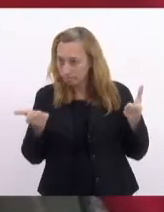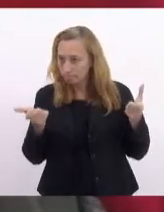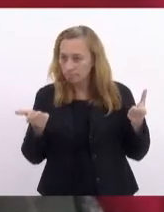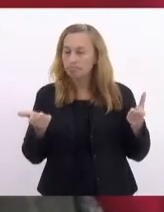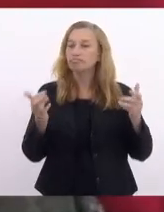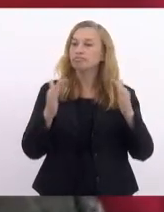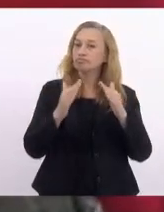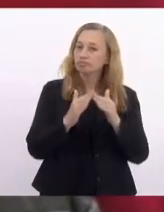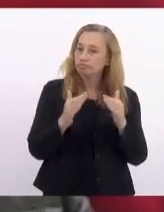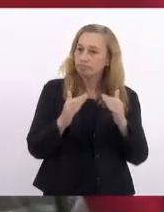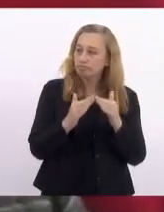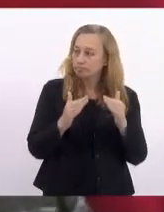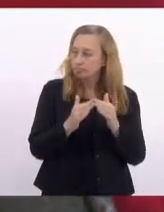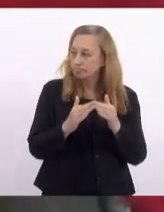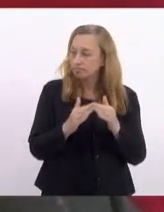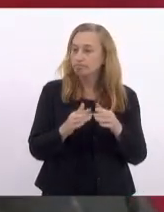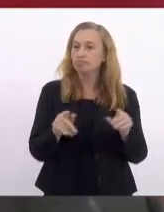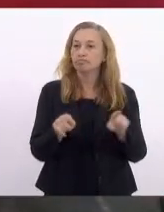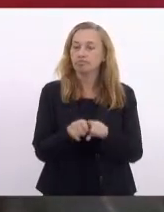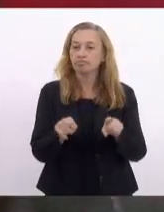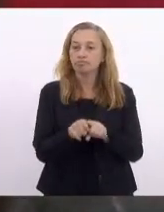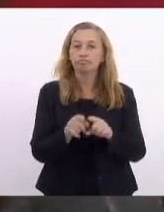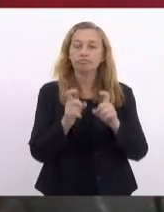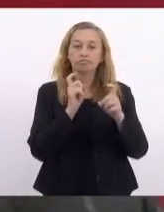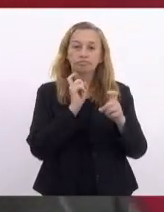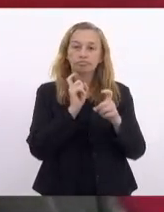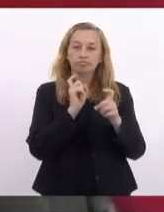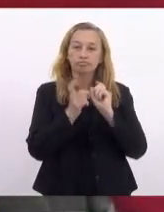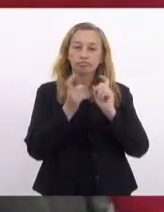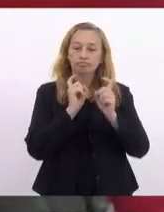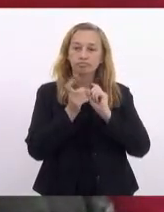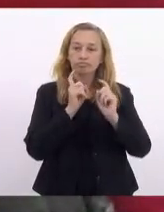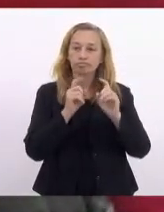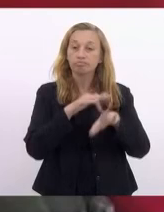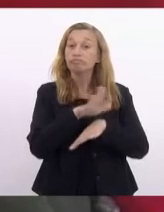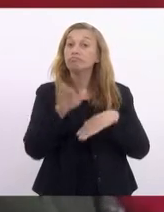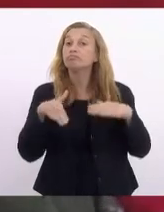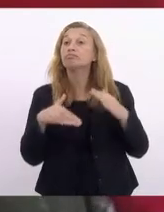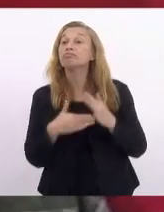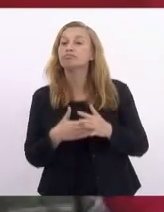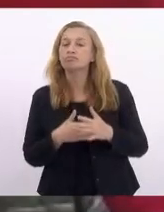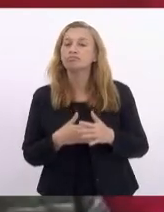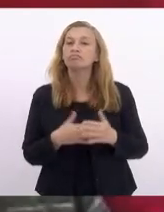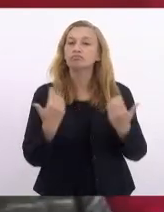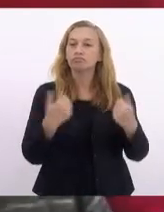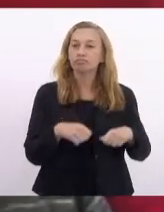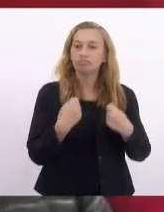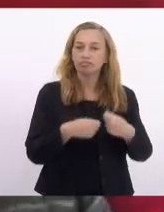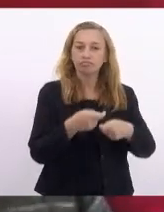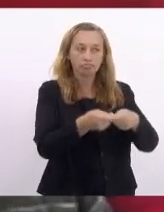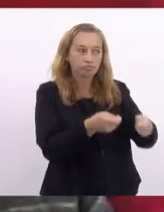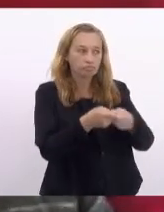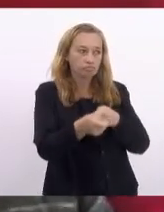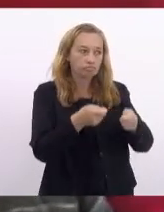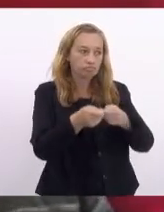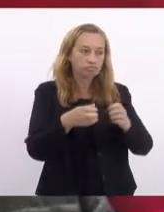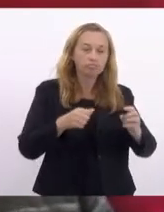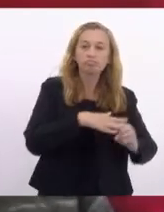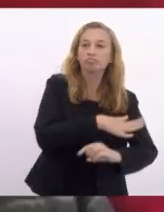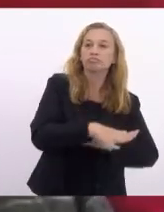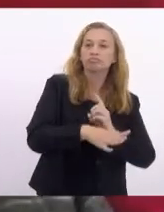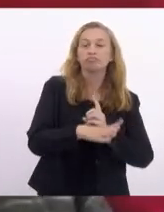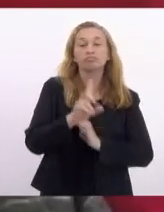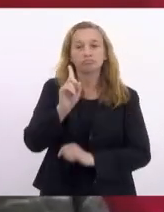essa casa e debatido de portas abertas por aqueles que devem fazer o controle social, que